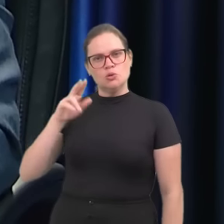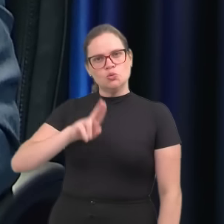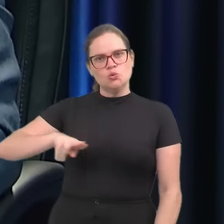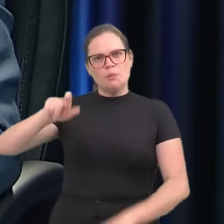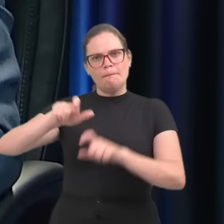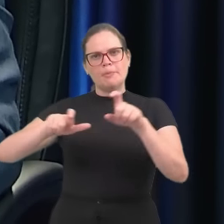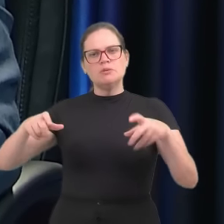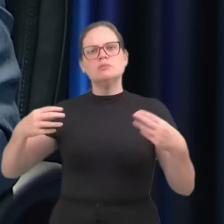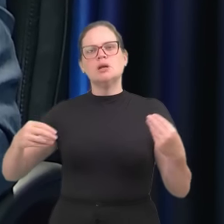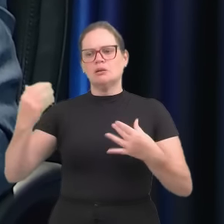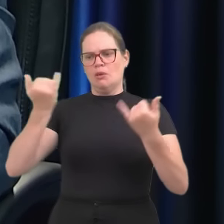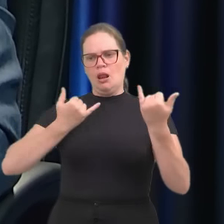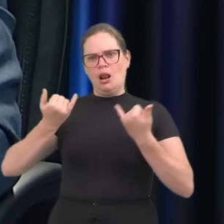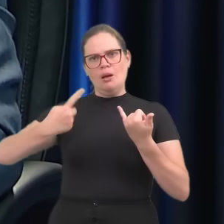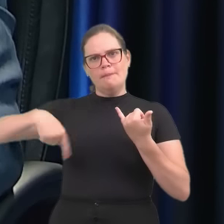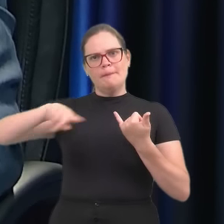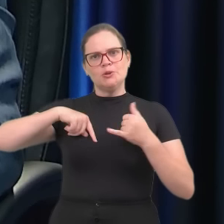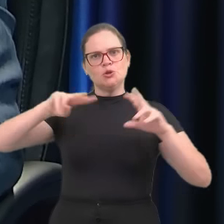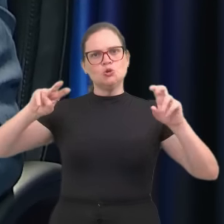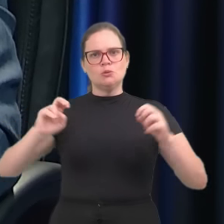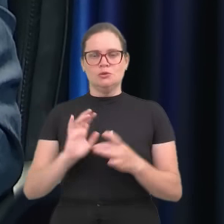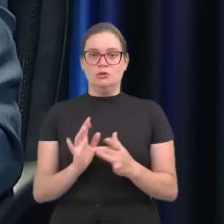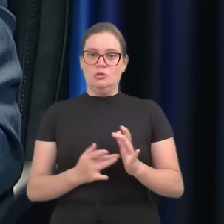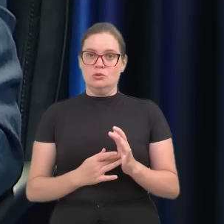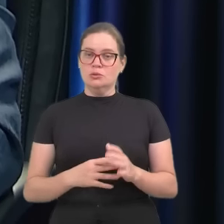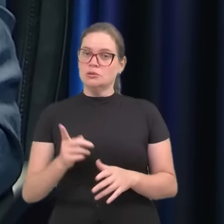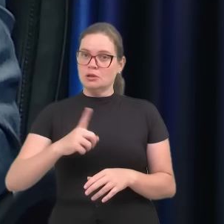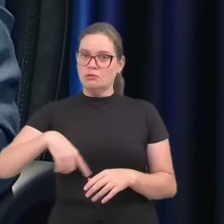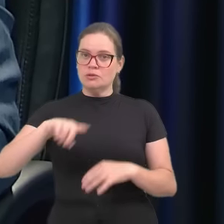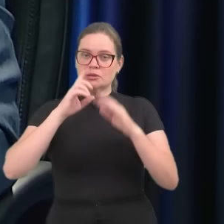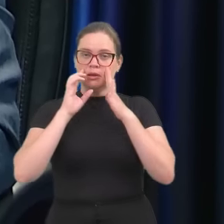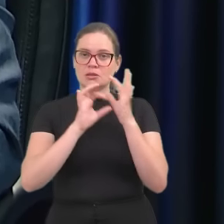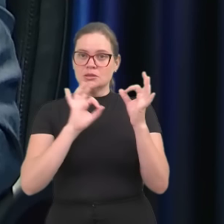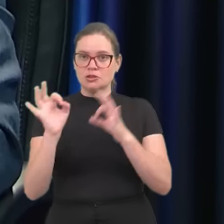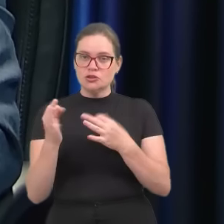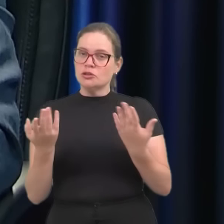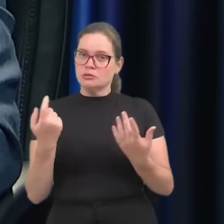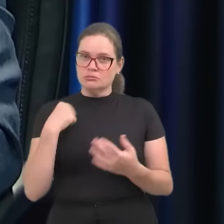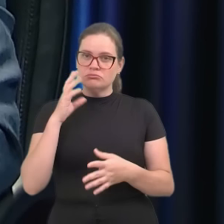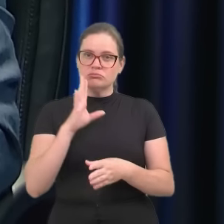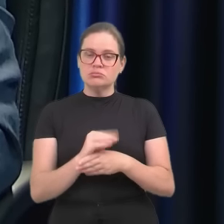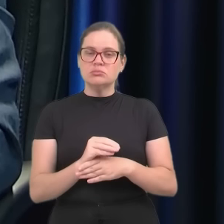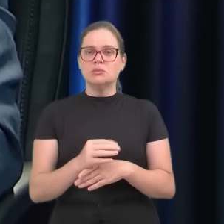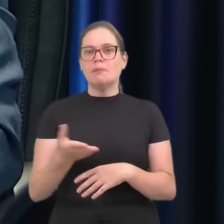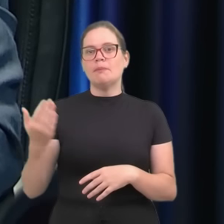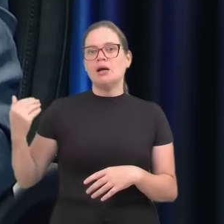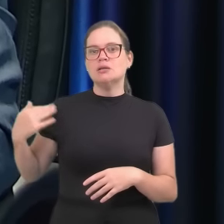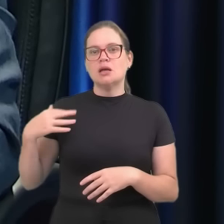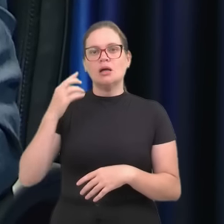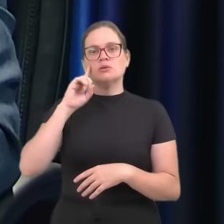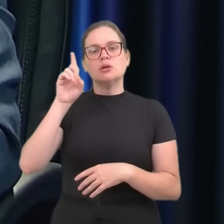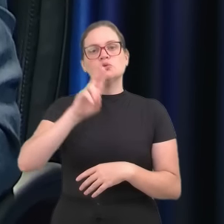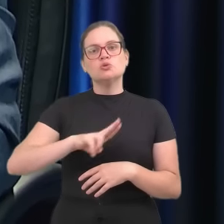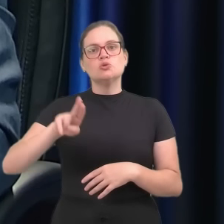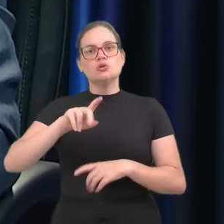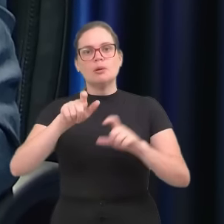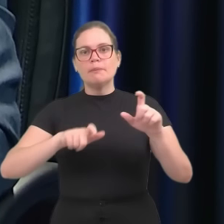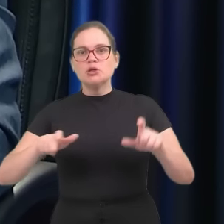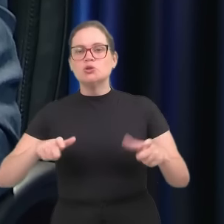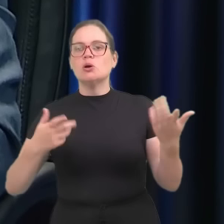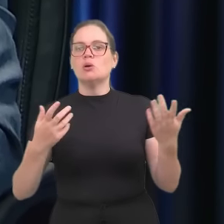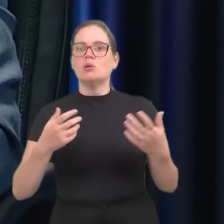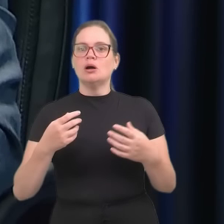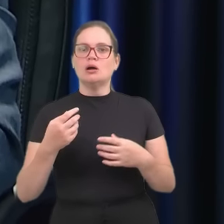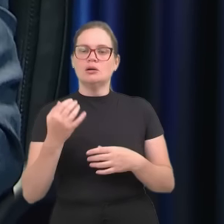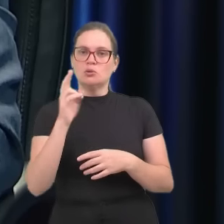dia, Deus usou alguém, né, para falar de Jesus para nós, né? Você que nos assiste, um dia Deus